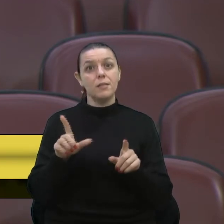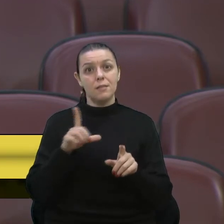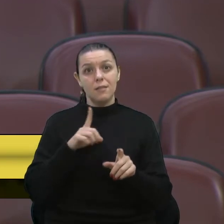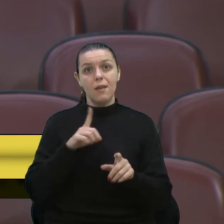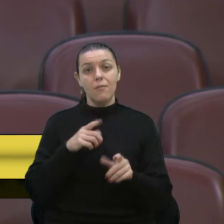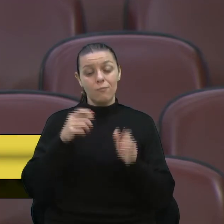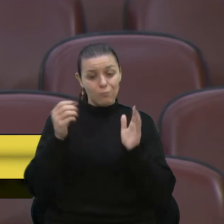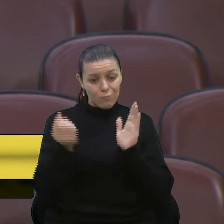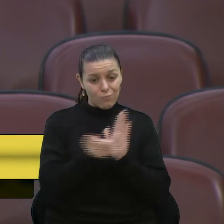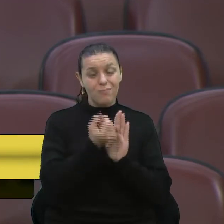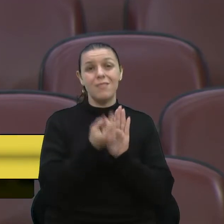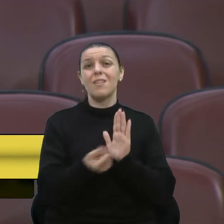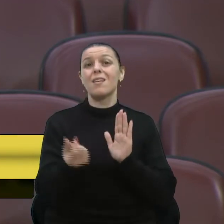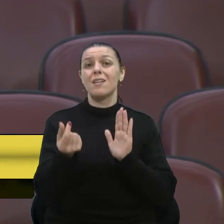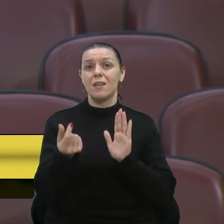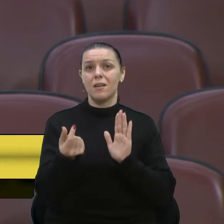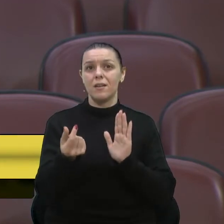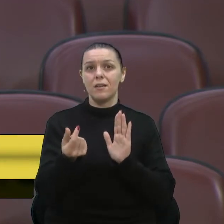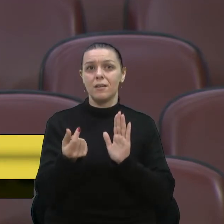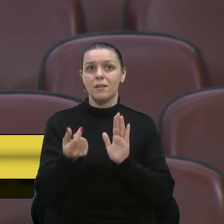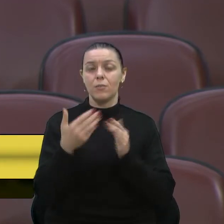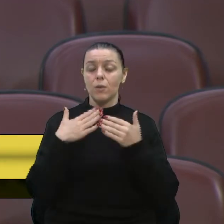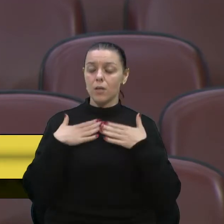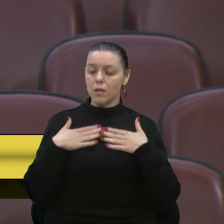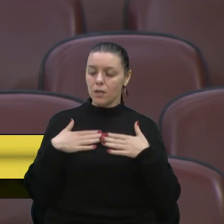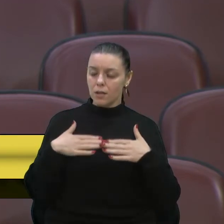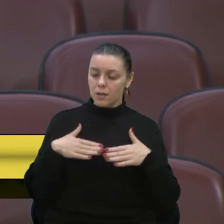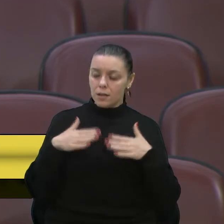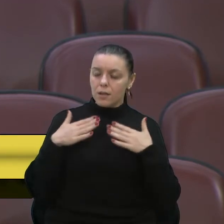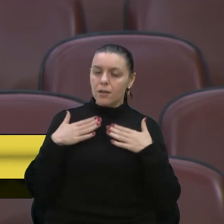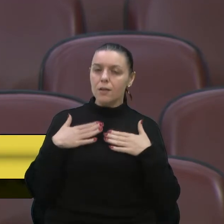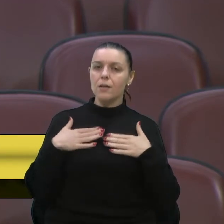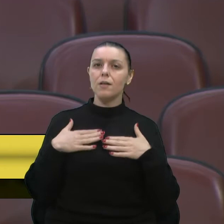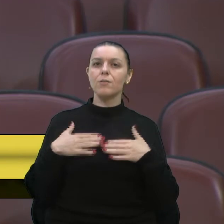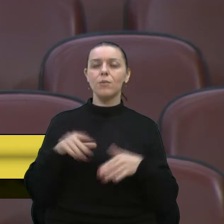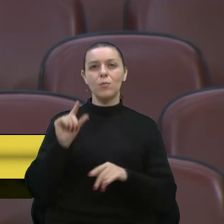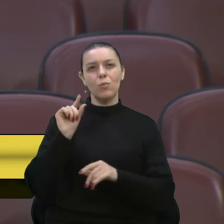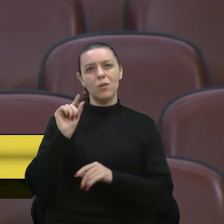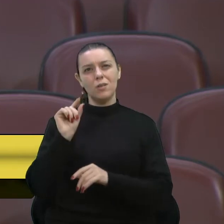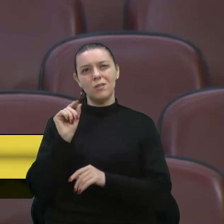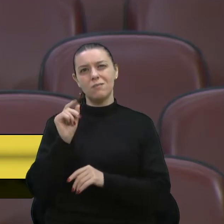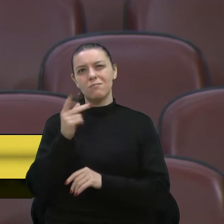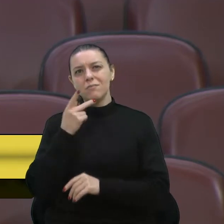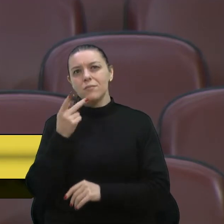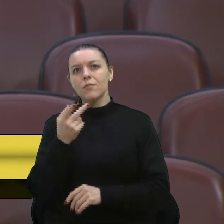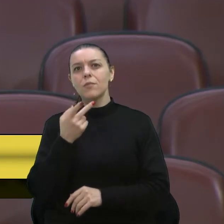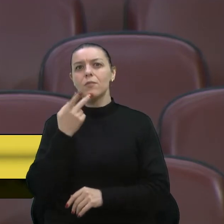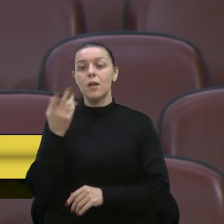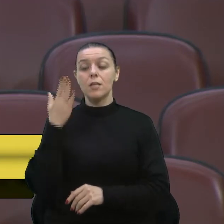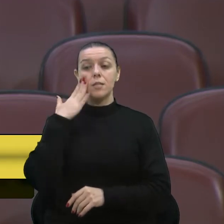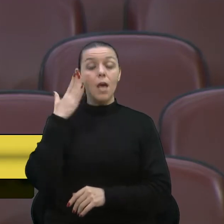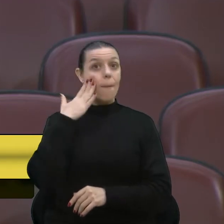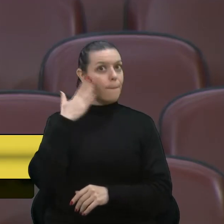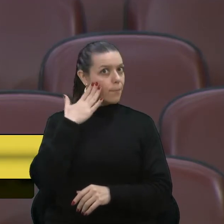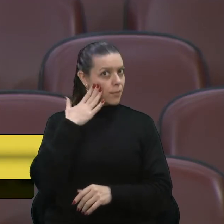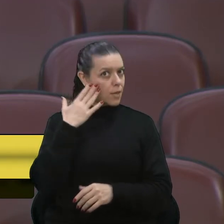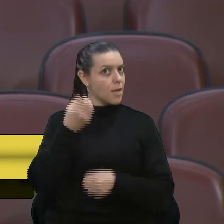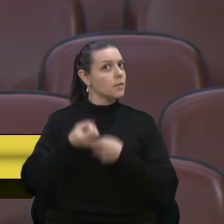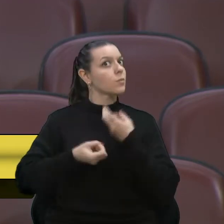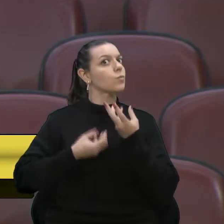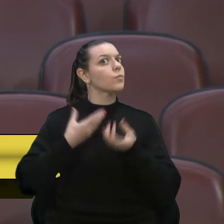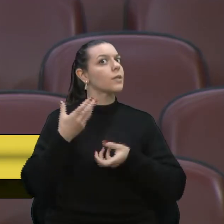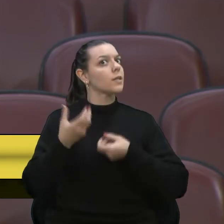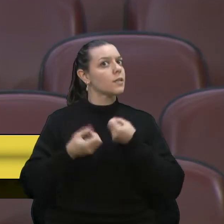muito serena, calma, né, e com poucas palavras ele sabia dizer um